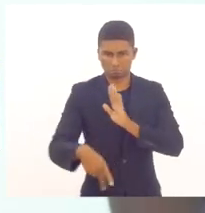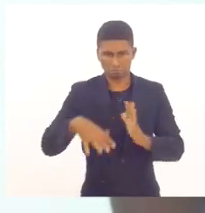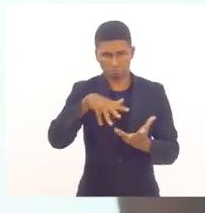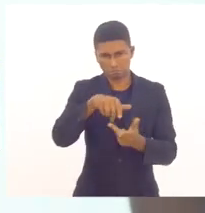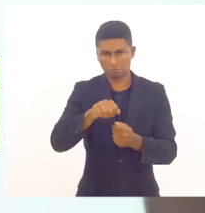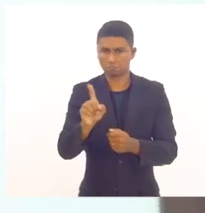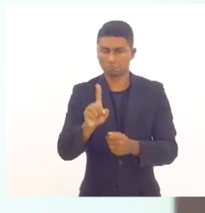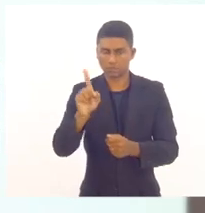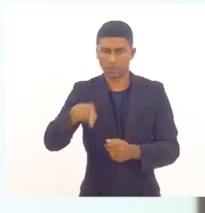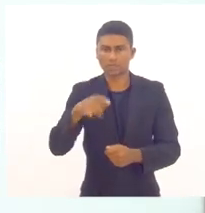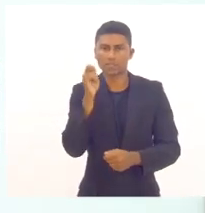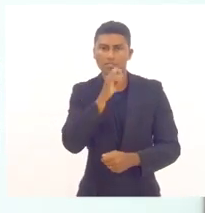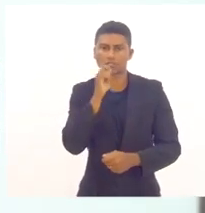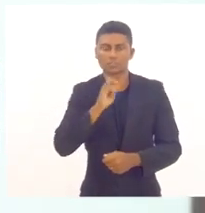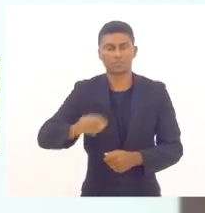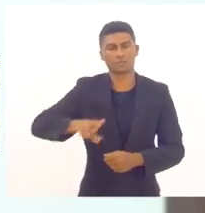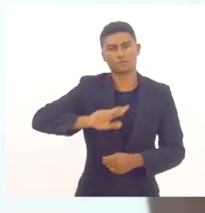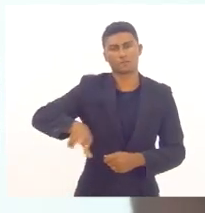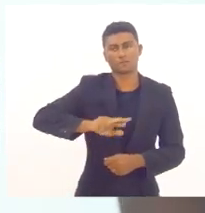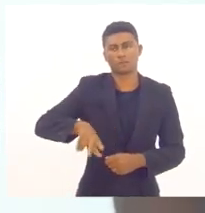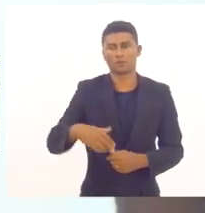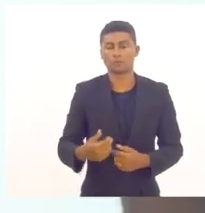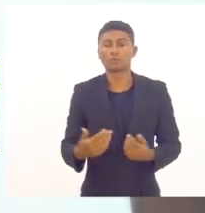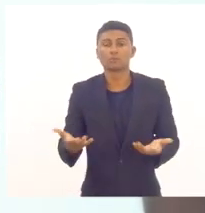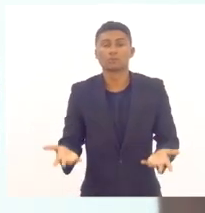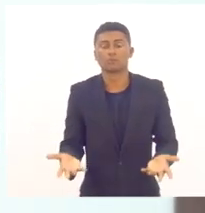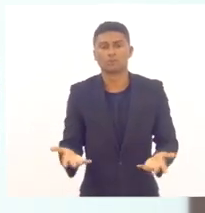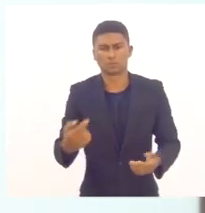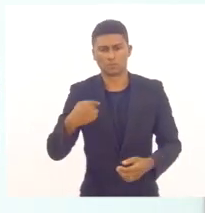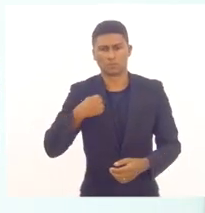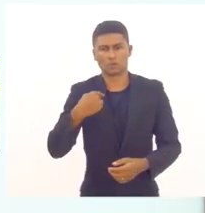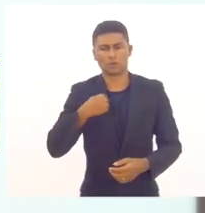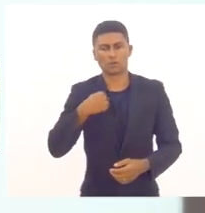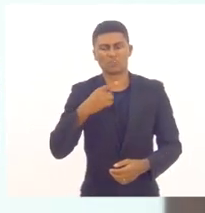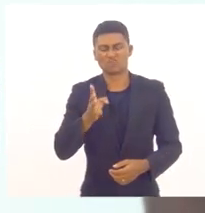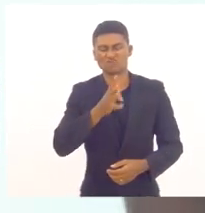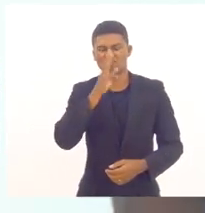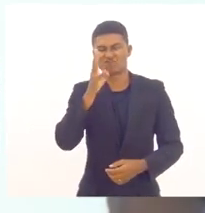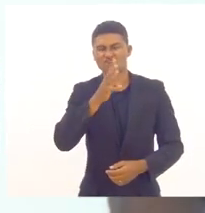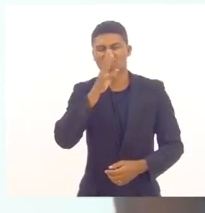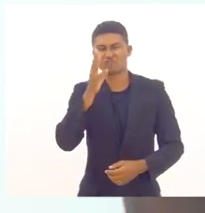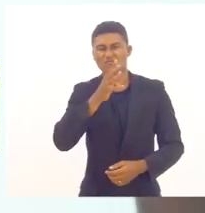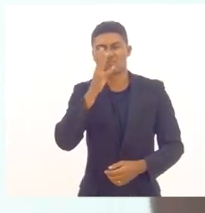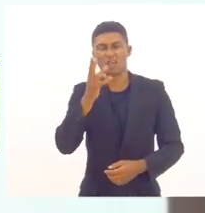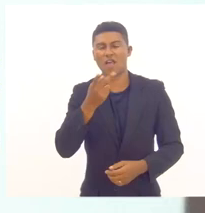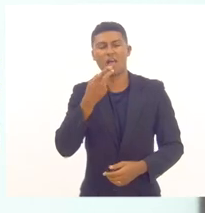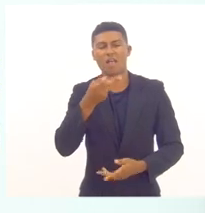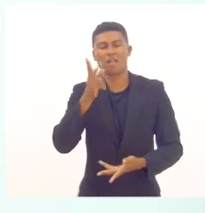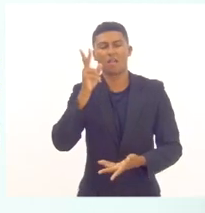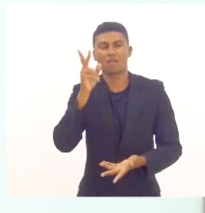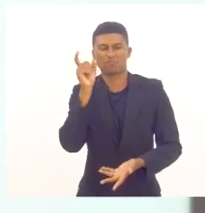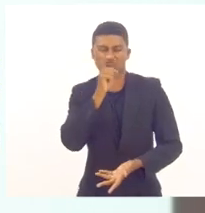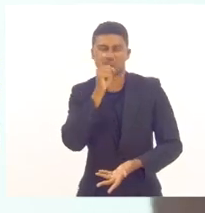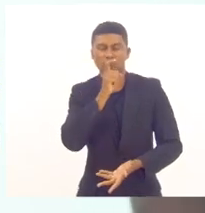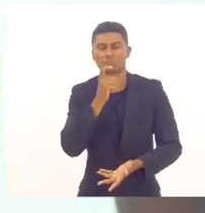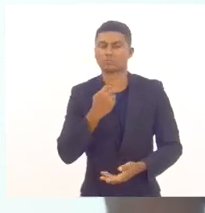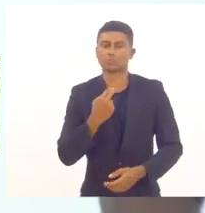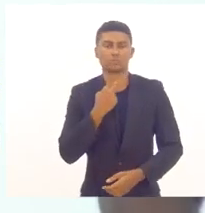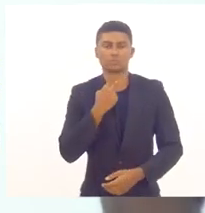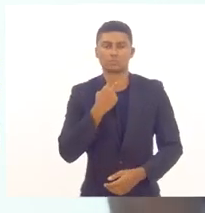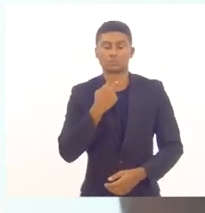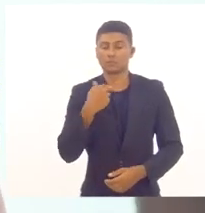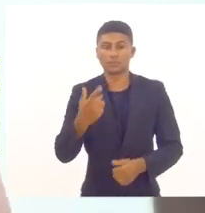energia sutil, pode ousar abrir a boca e expressar uma inverdade. Eu tenho, em